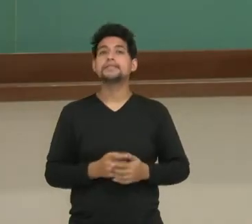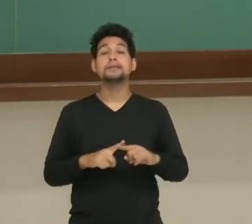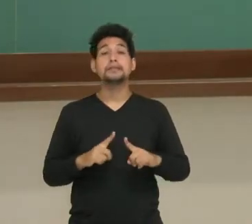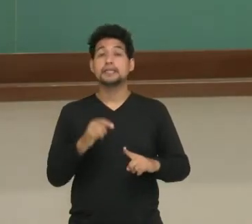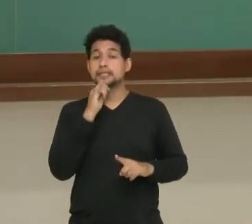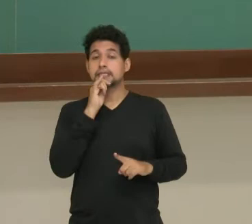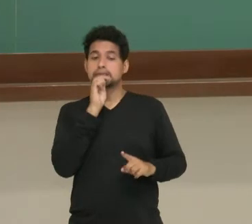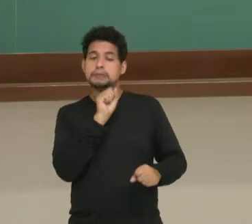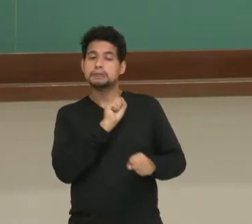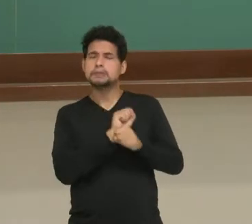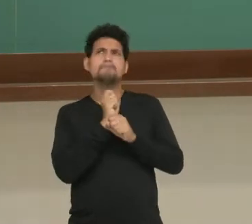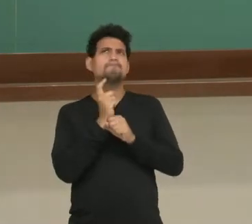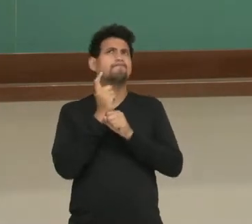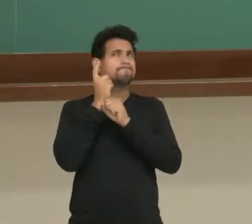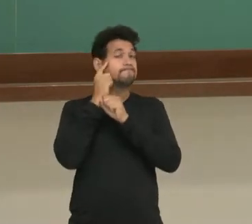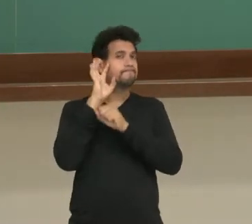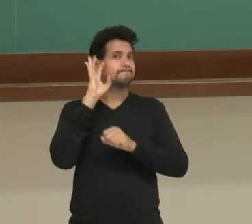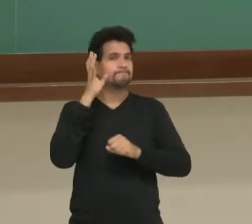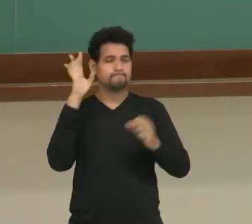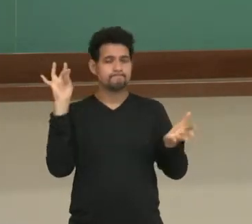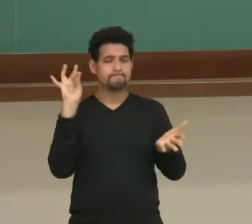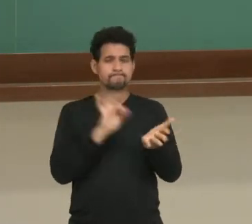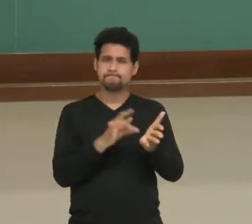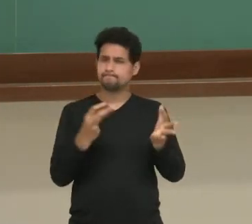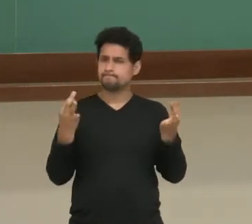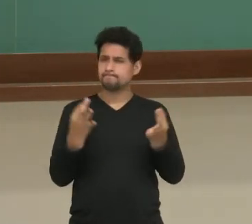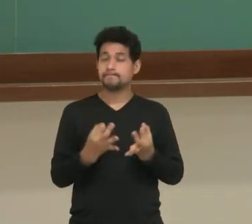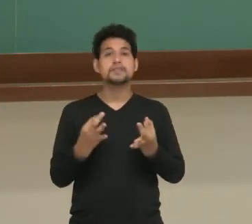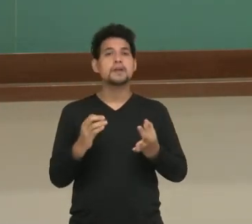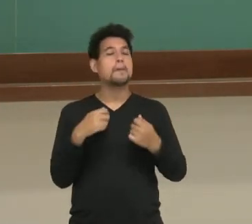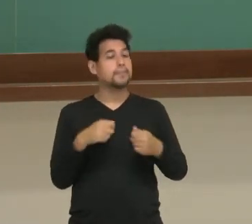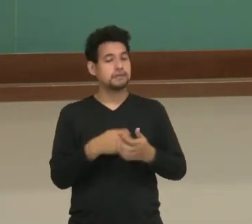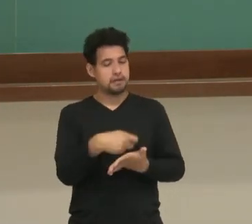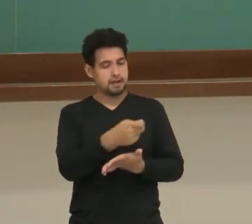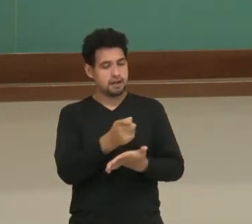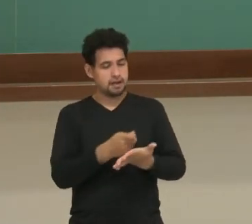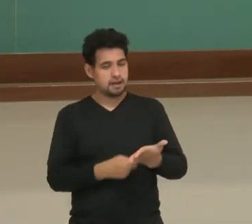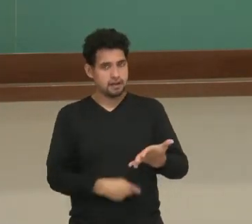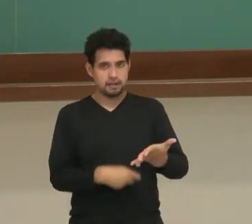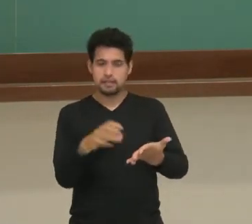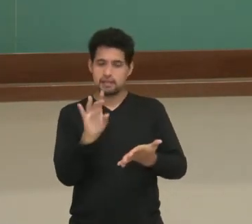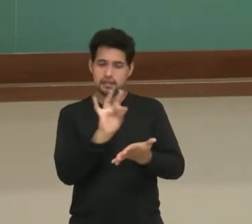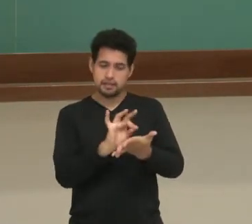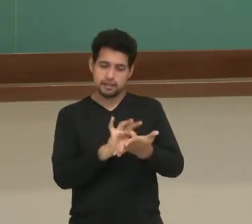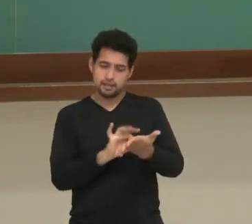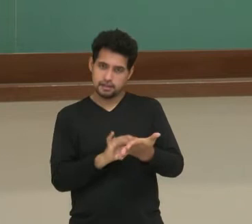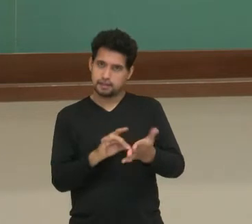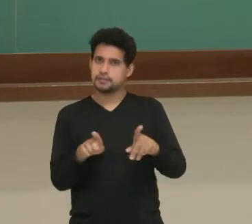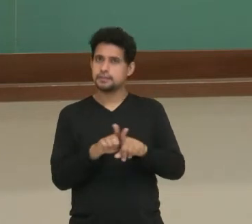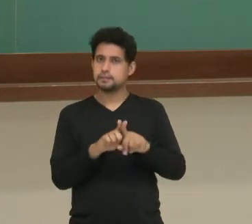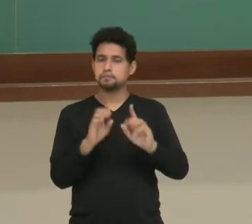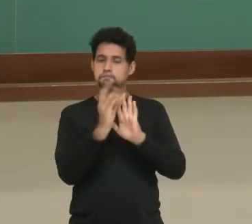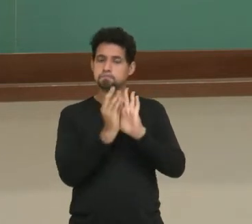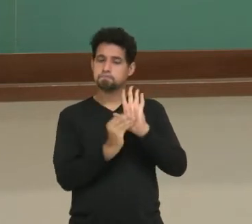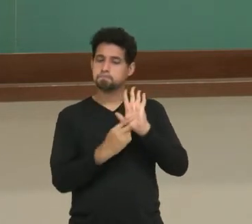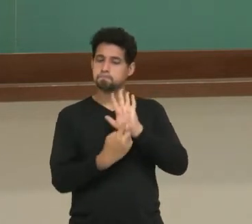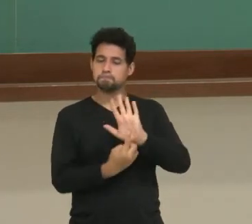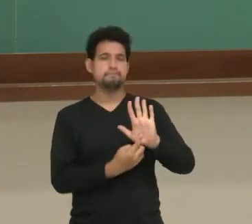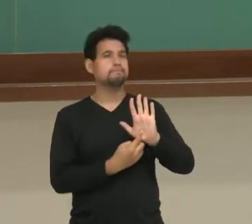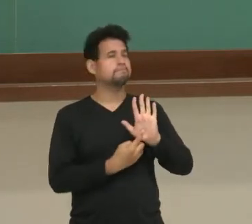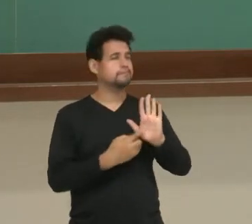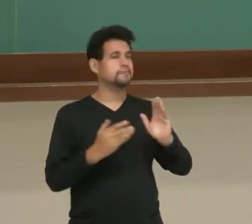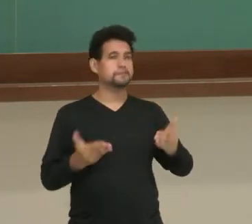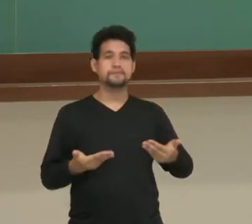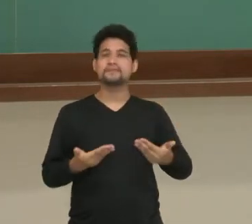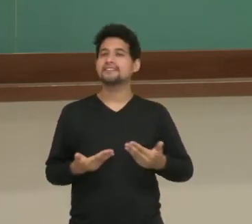essa reflexão ela ocorra de forma plena, tenha sempre um caderno em mãos para realizar anotações dos conteúdos apresentados